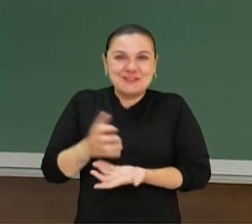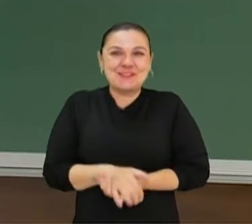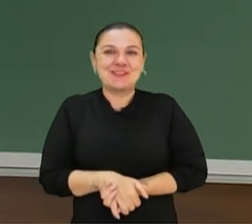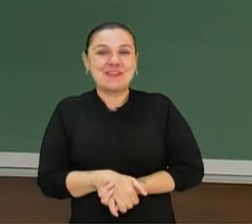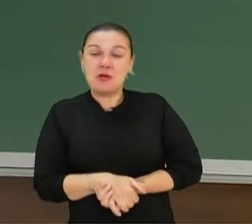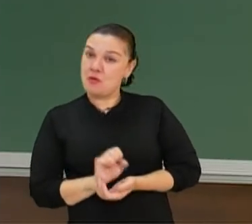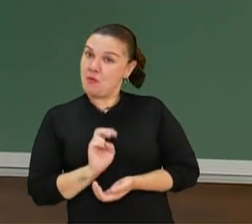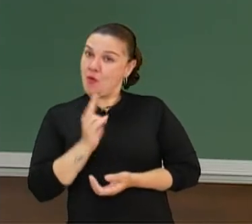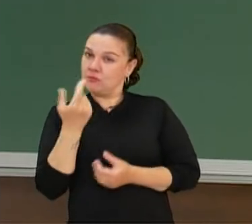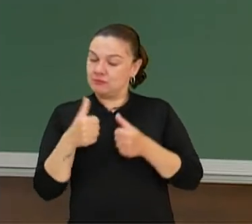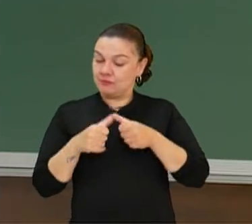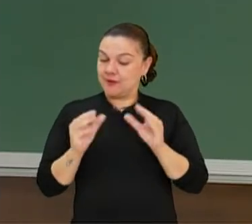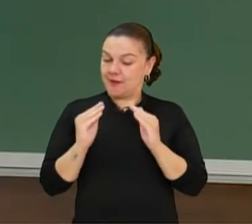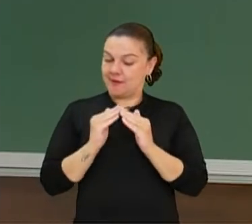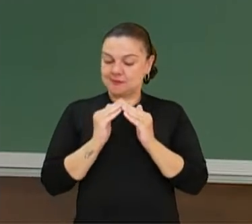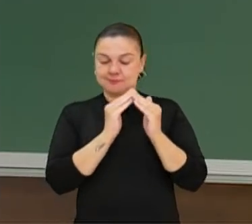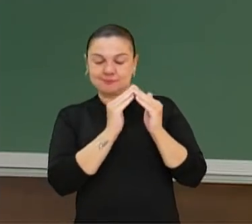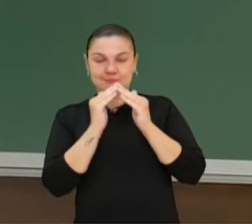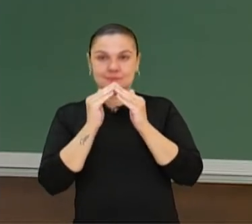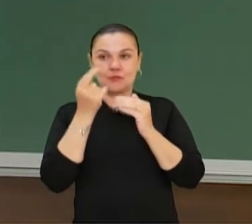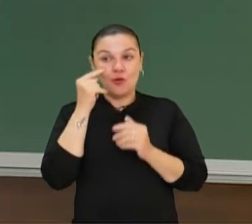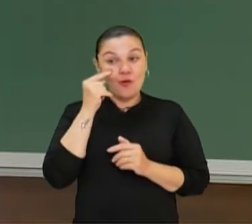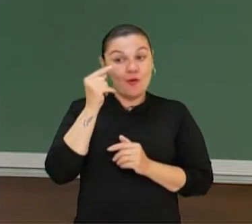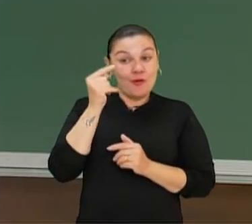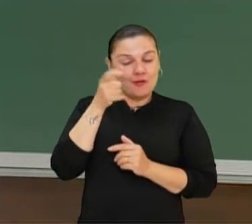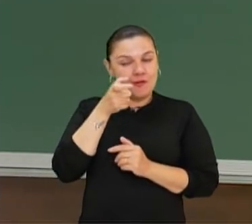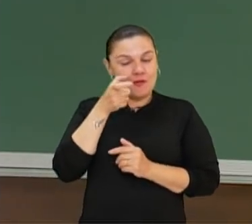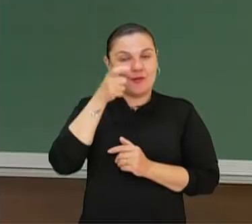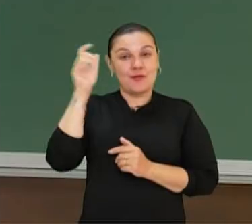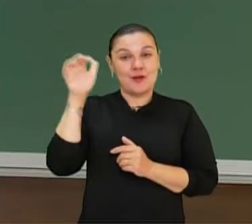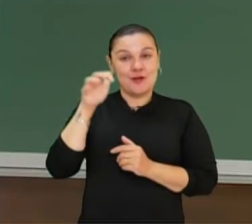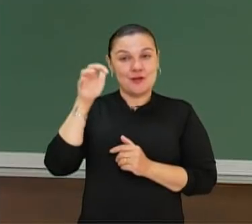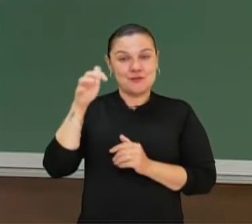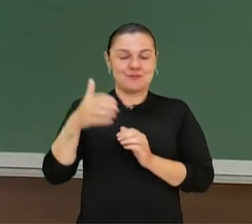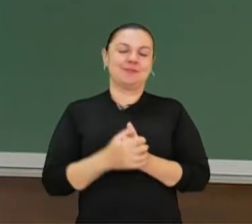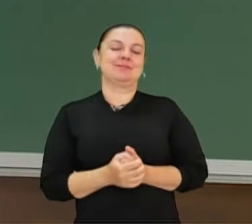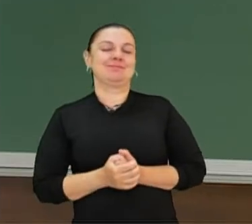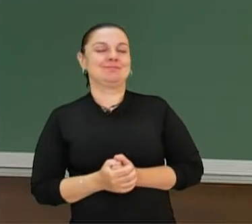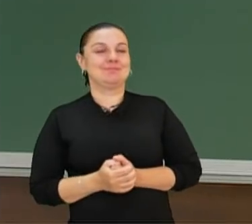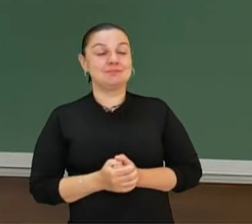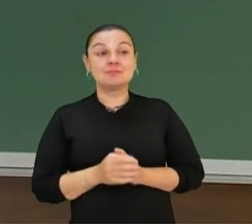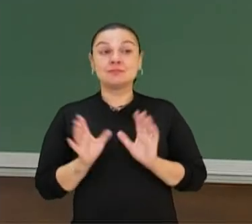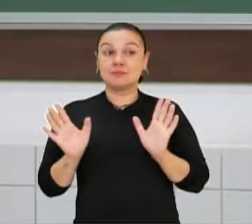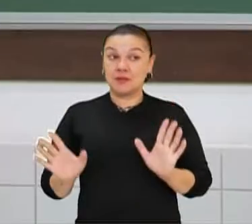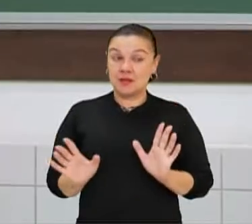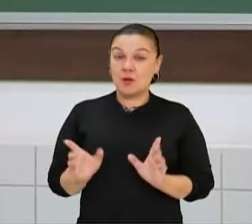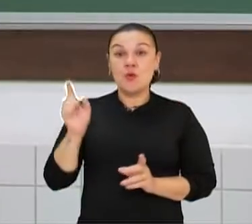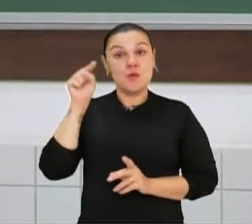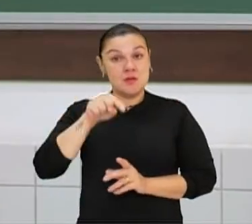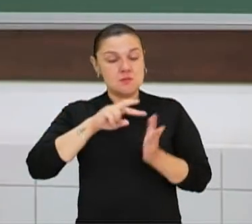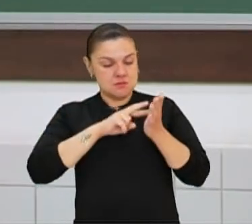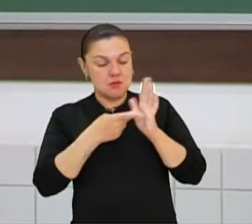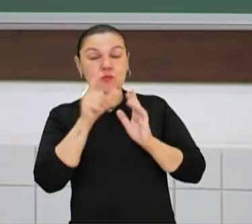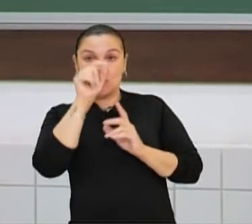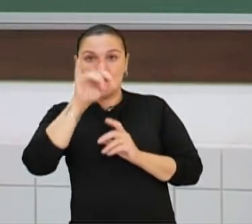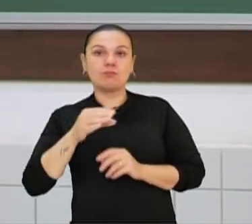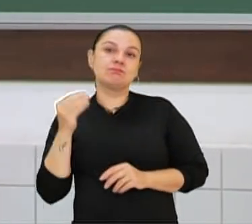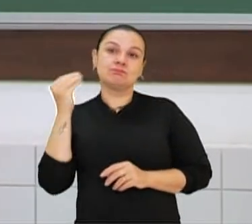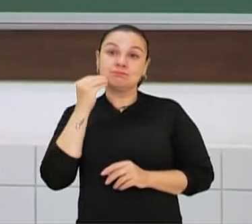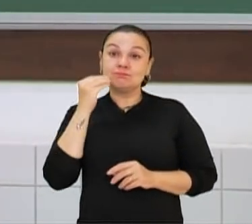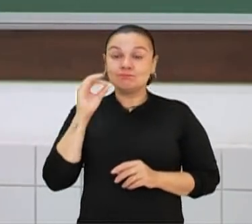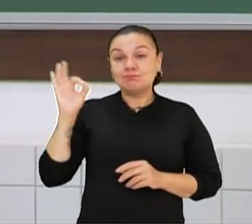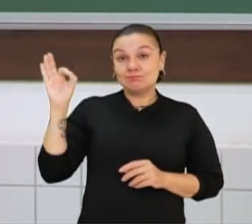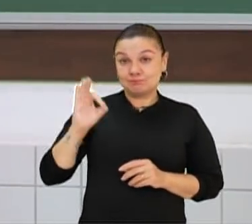a gente fica lá dentro de casa, que eu adoro fazer isso, olhando a chuva no vidro, né? Então, isso é probabilidade. Então, a probabilidade